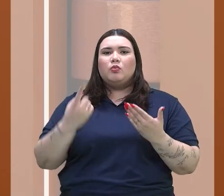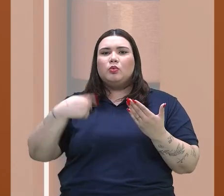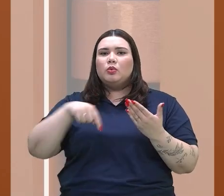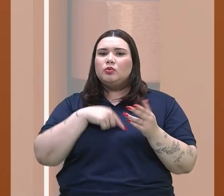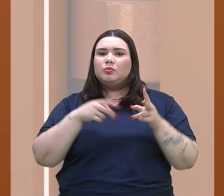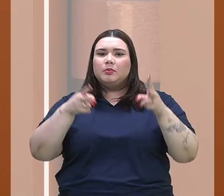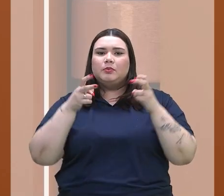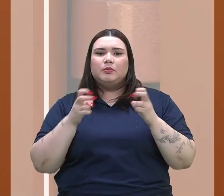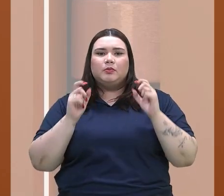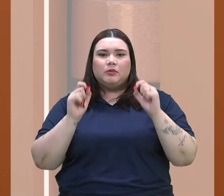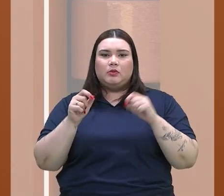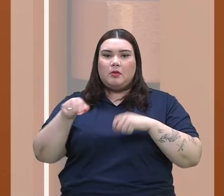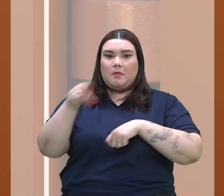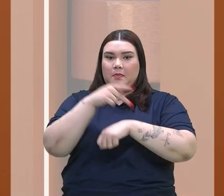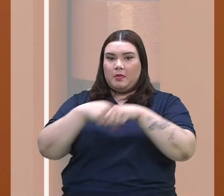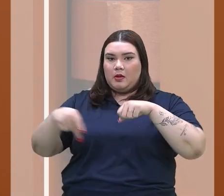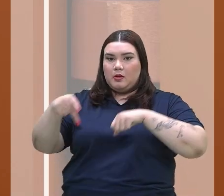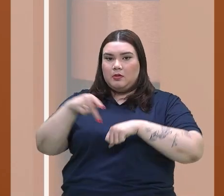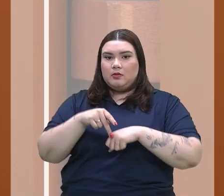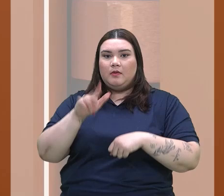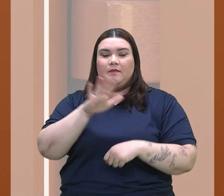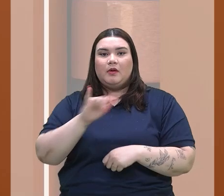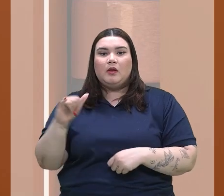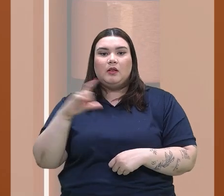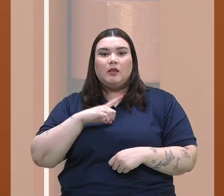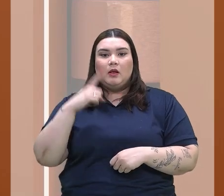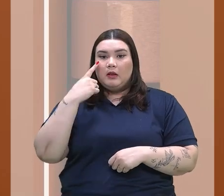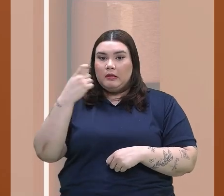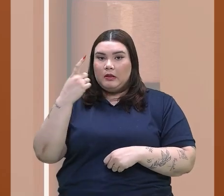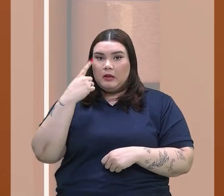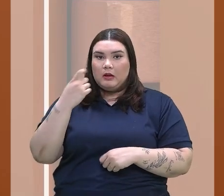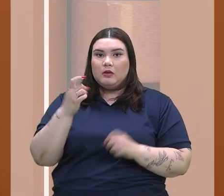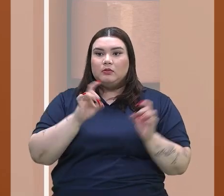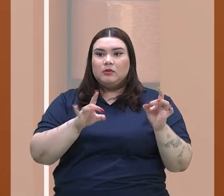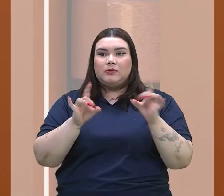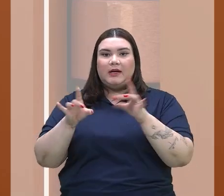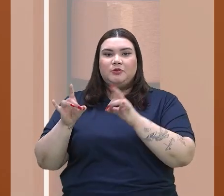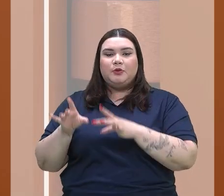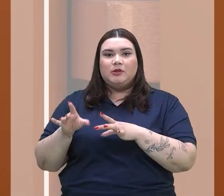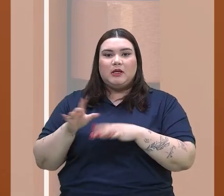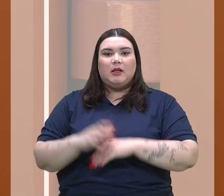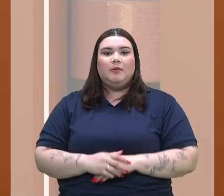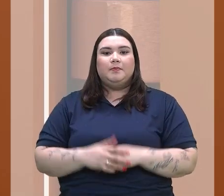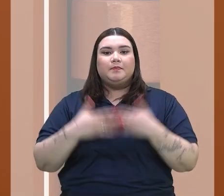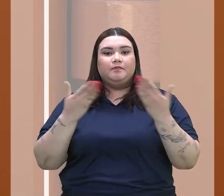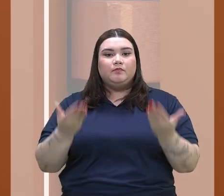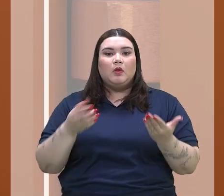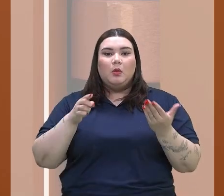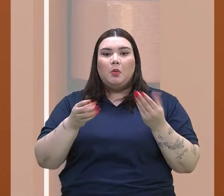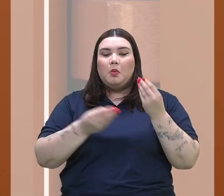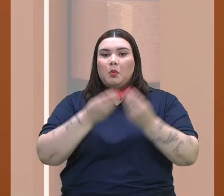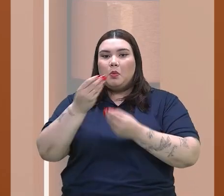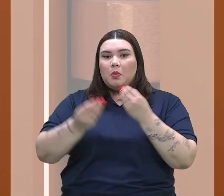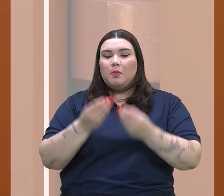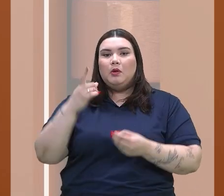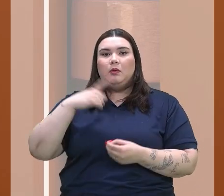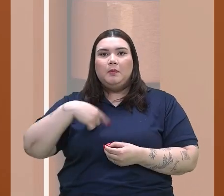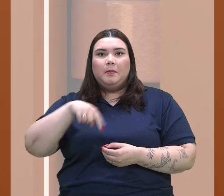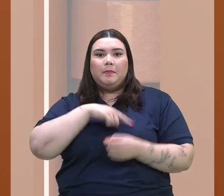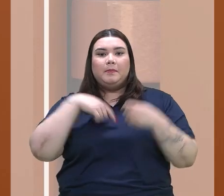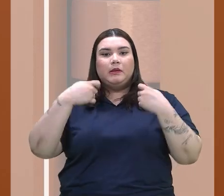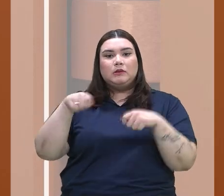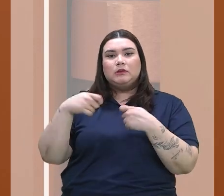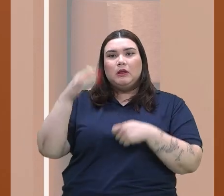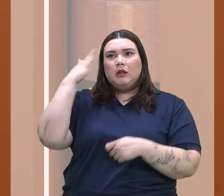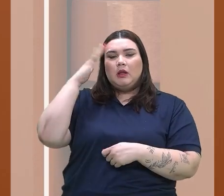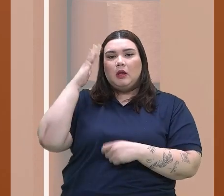observa? Que esses países, eles vão ter interesses comerciais, econômicos, tá? Então, a gente tem que entender que